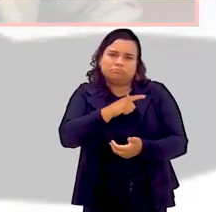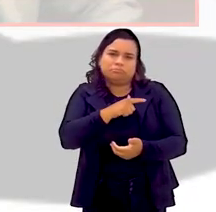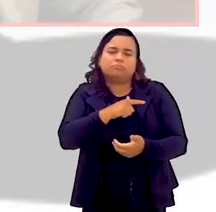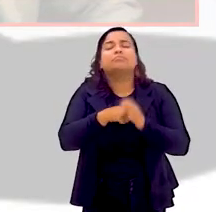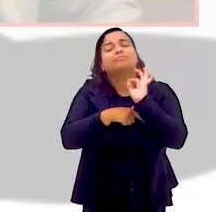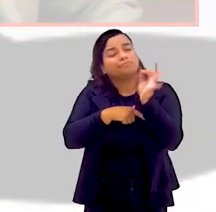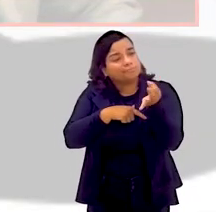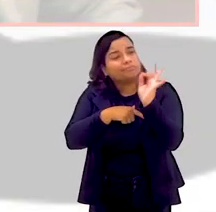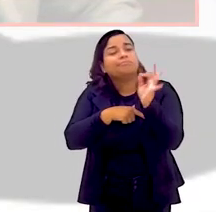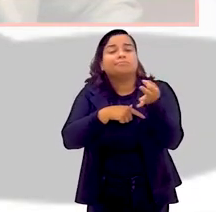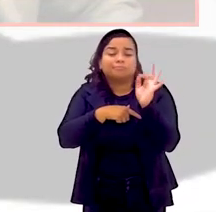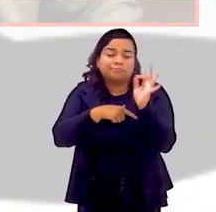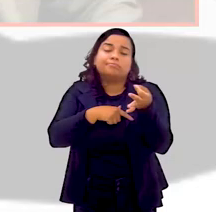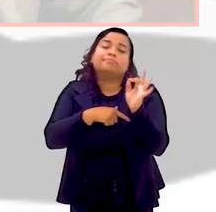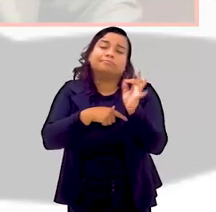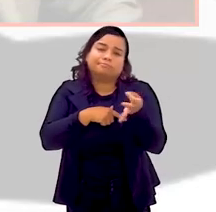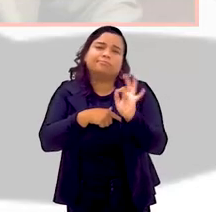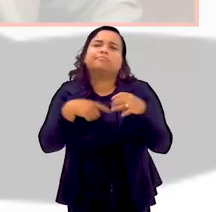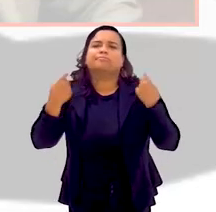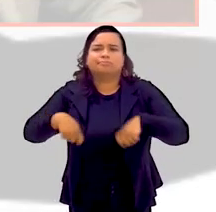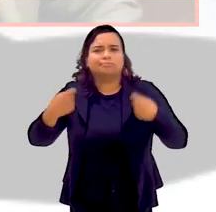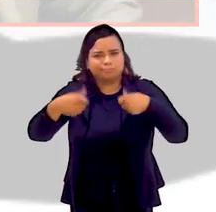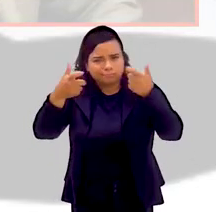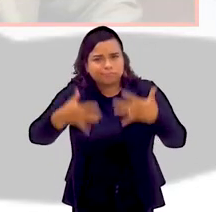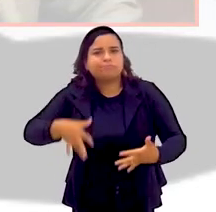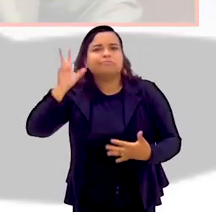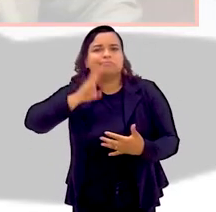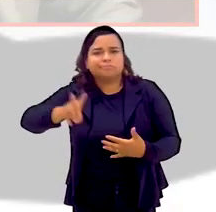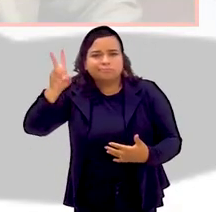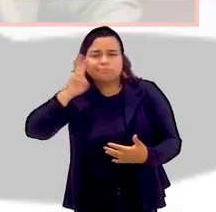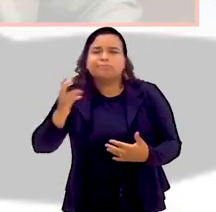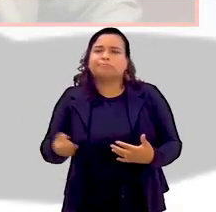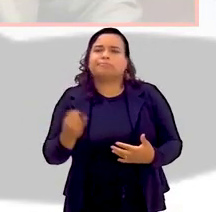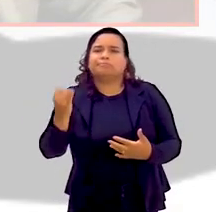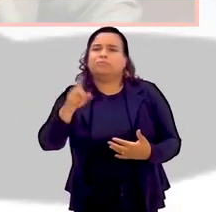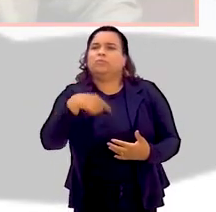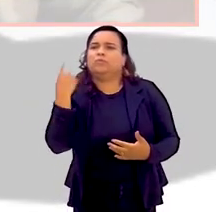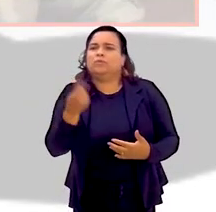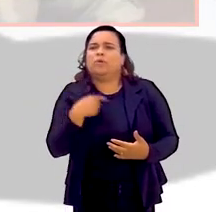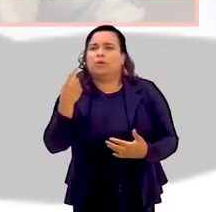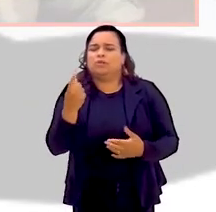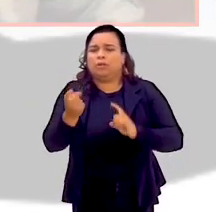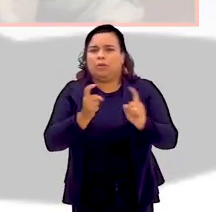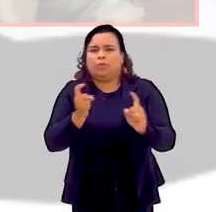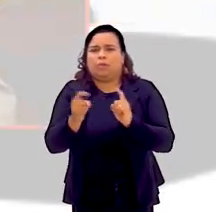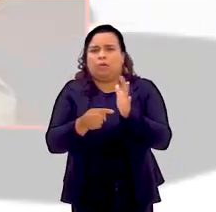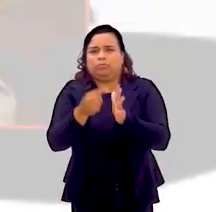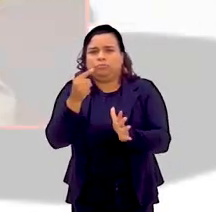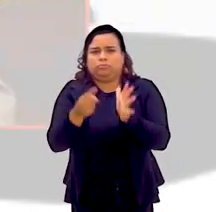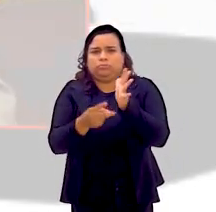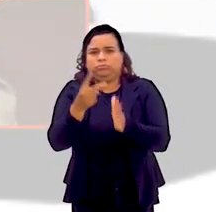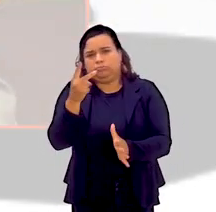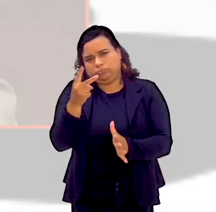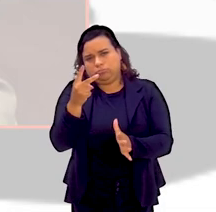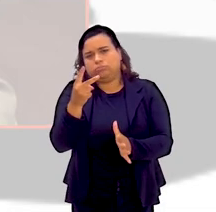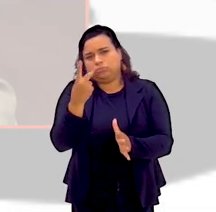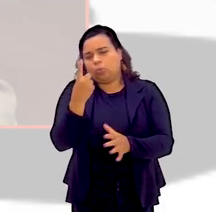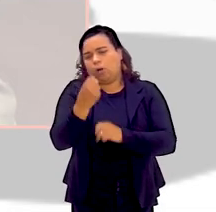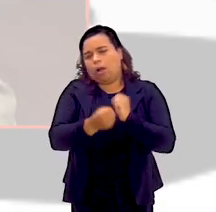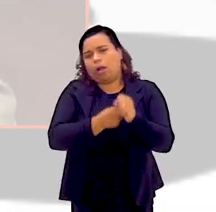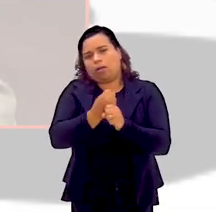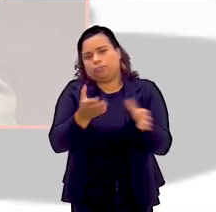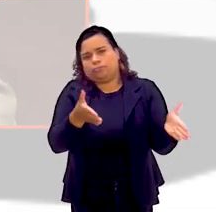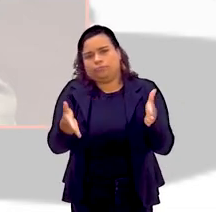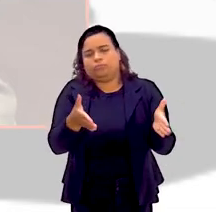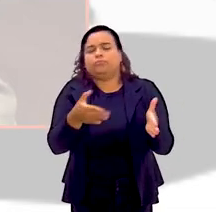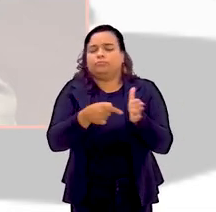Com certeza, devo ressalvar que nós fazemos 2 reuniões por ano normalmente do Conselho, podendo ser mais